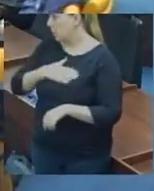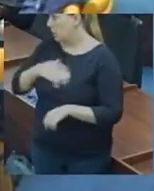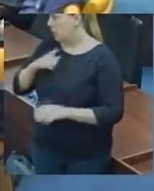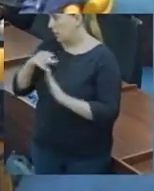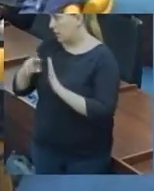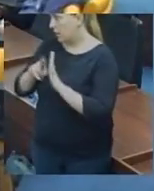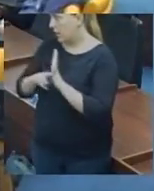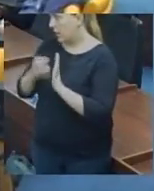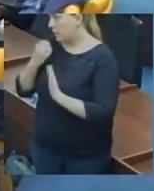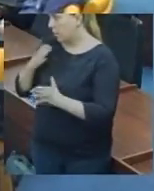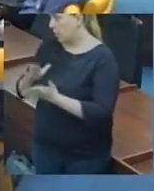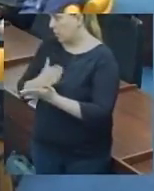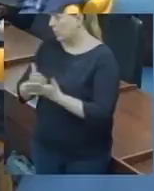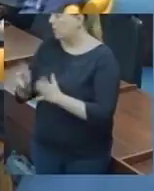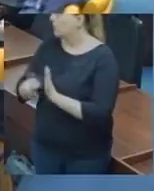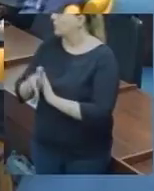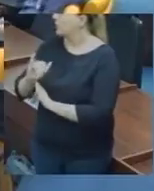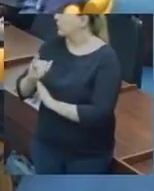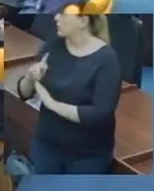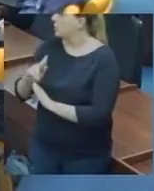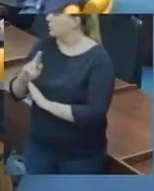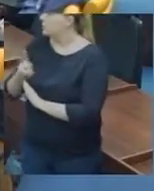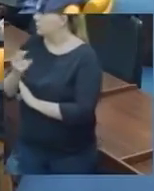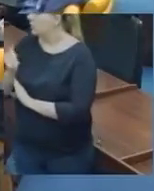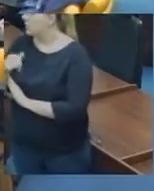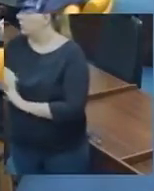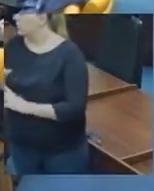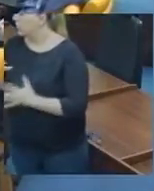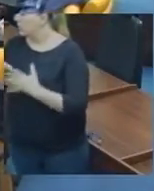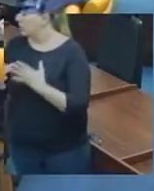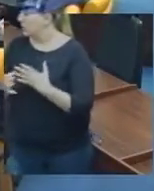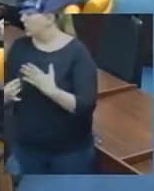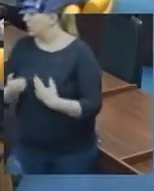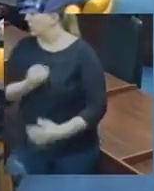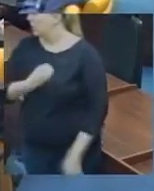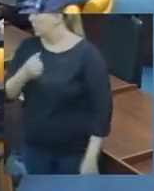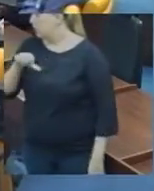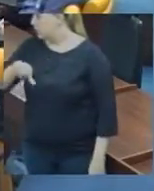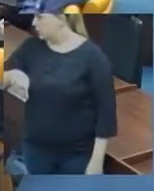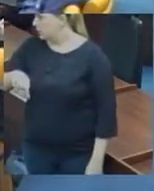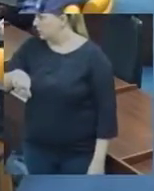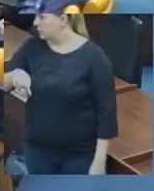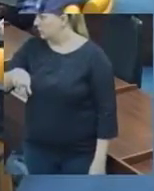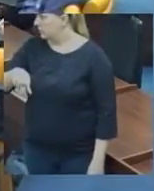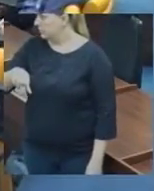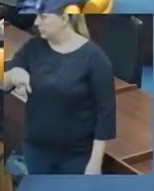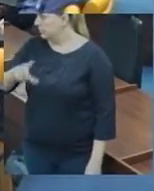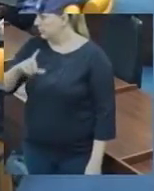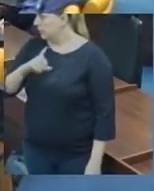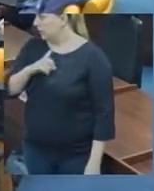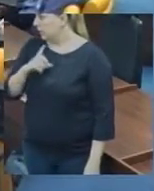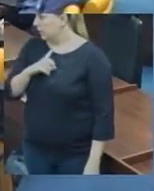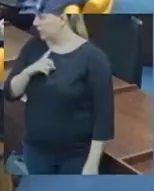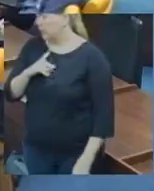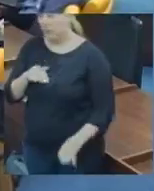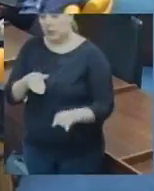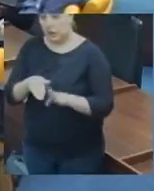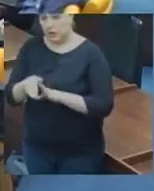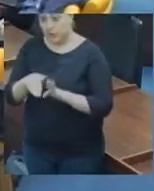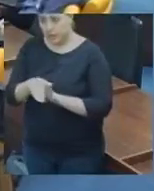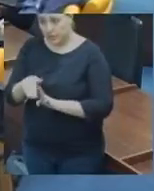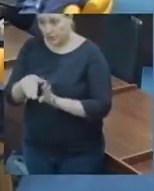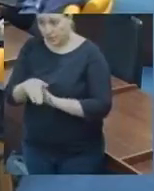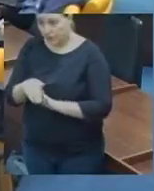próprio e fã que o caderno número 9 onde se orientam